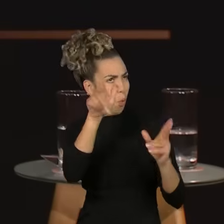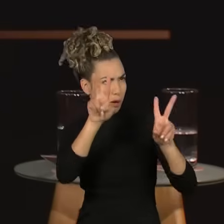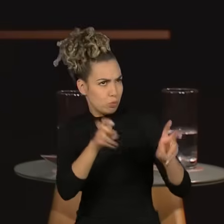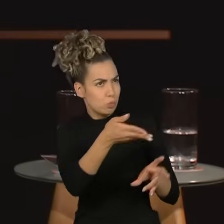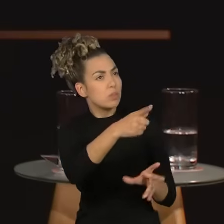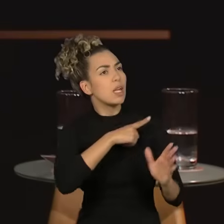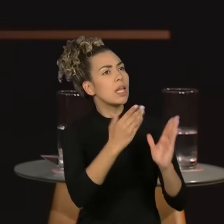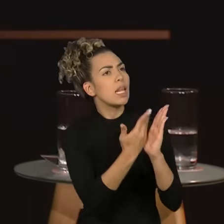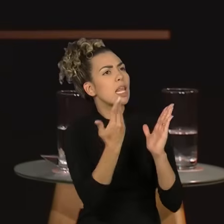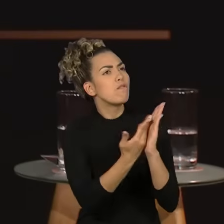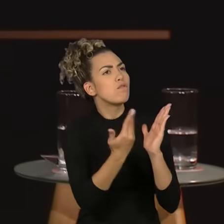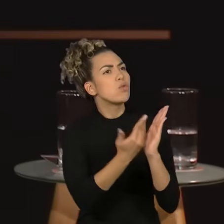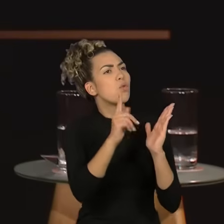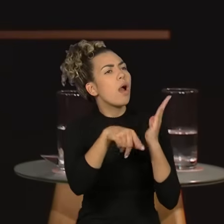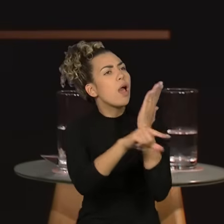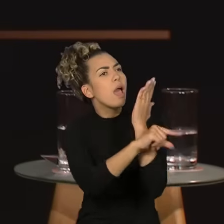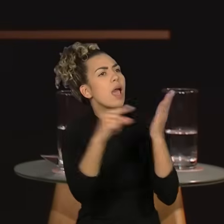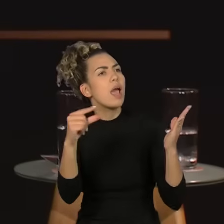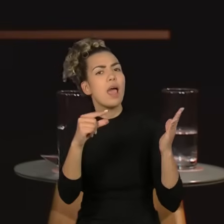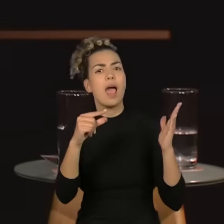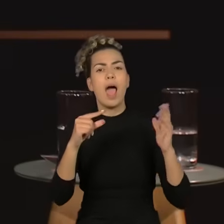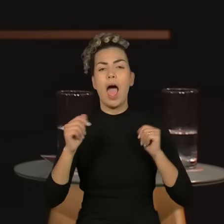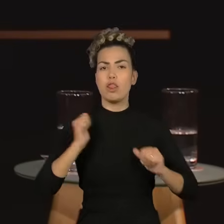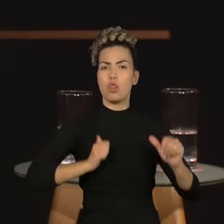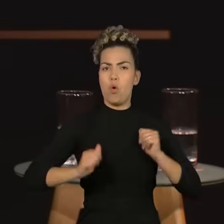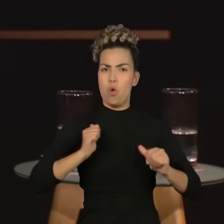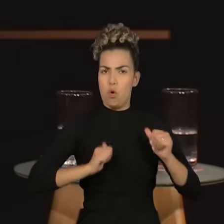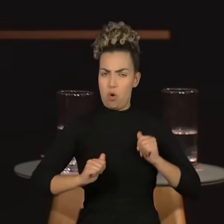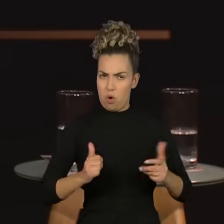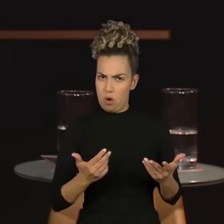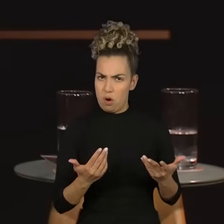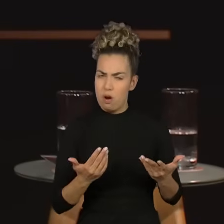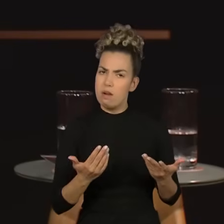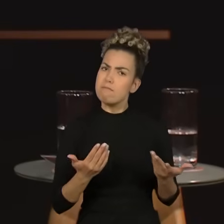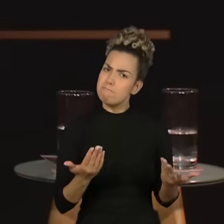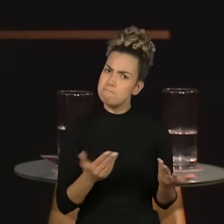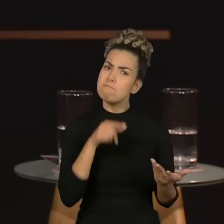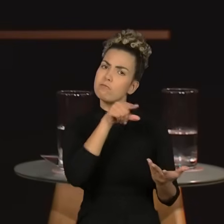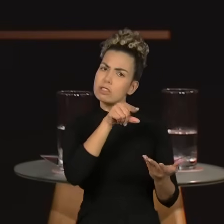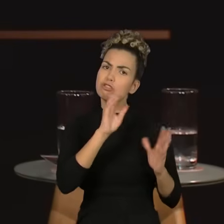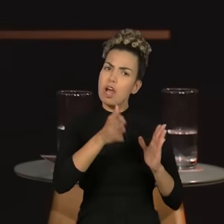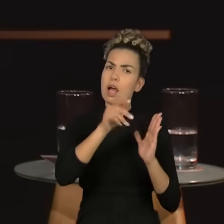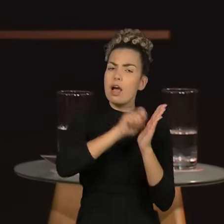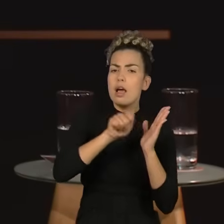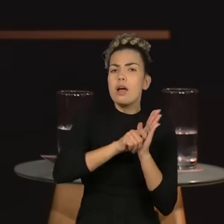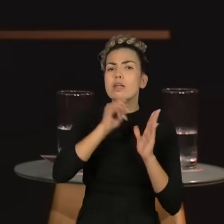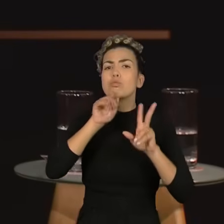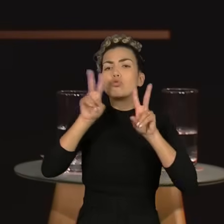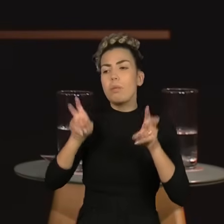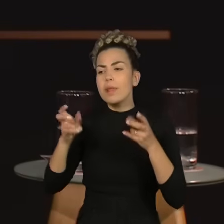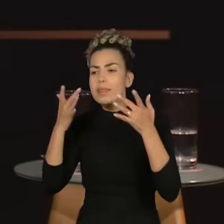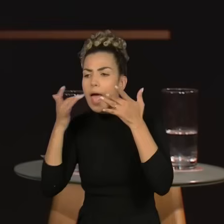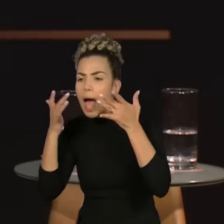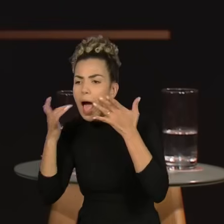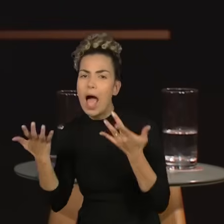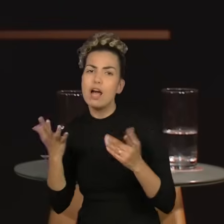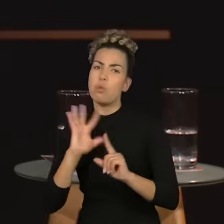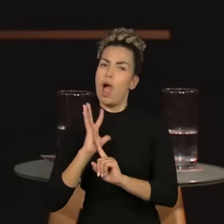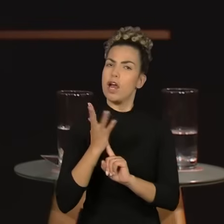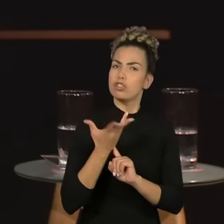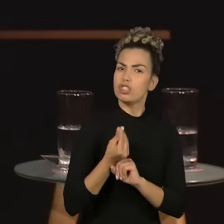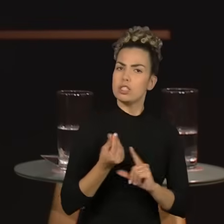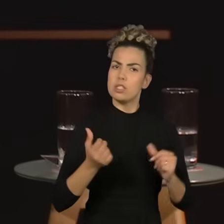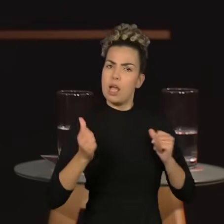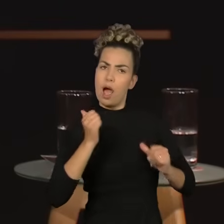você narra um pouco da história do teatro, personagens, atores famosos, tal, e entre outras coisas fala das inúmeras